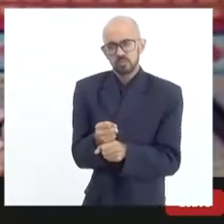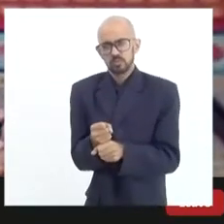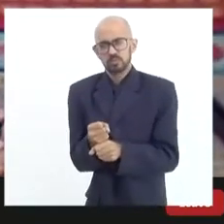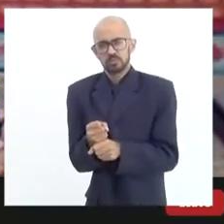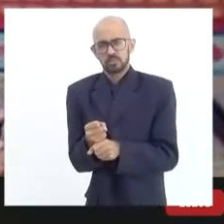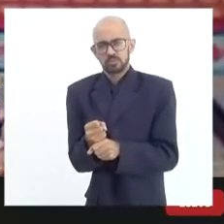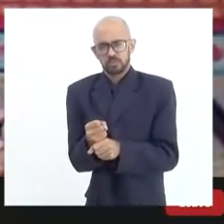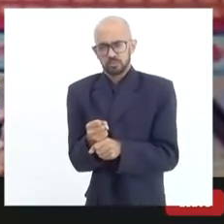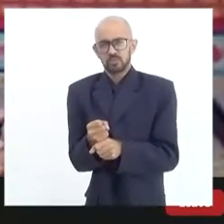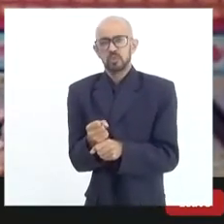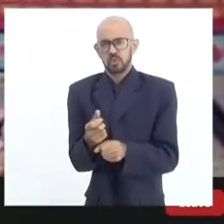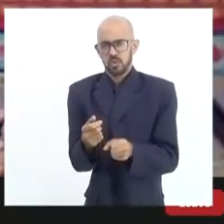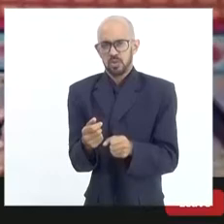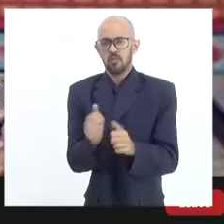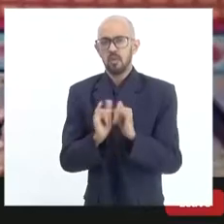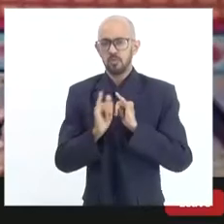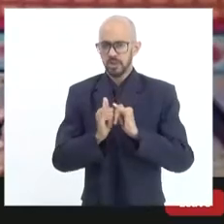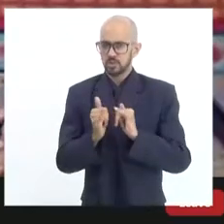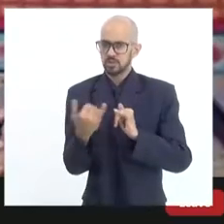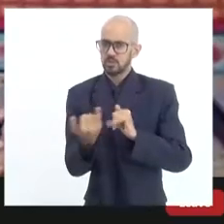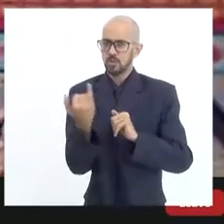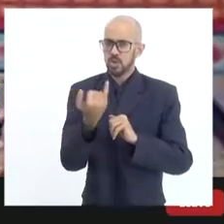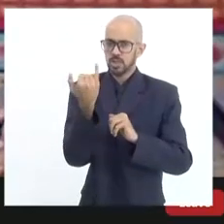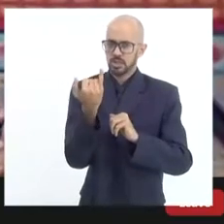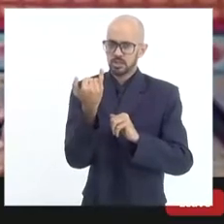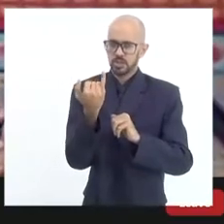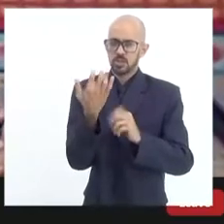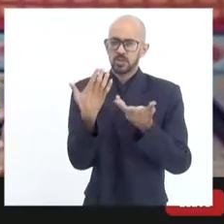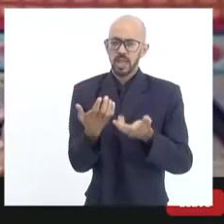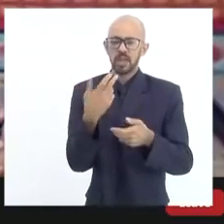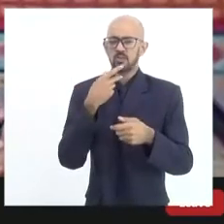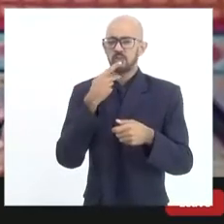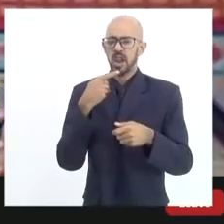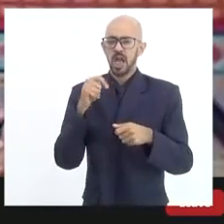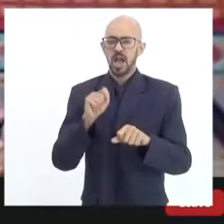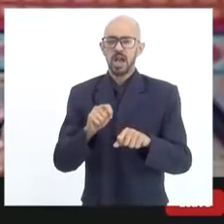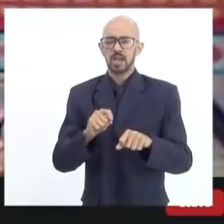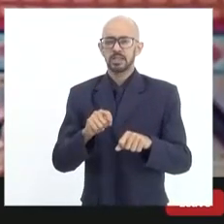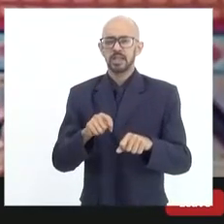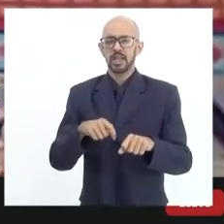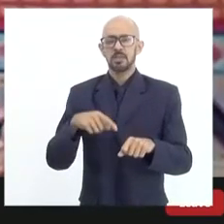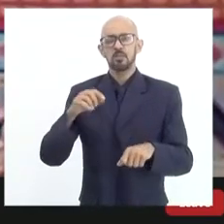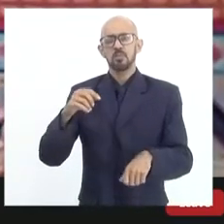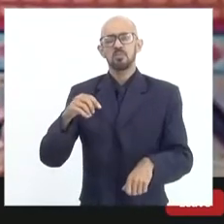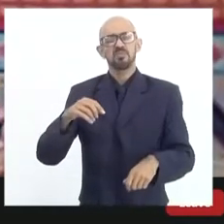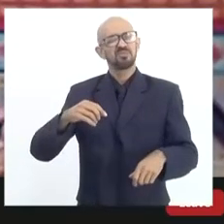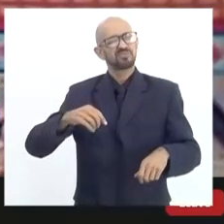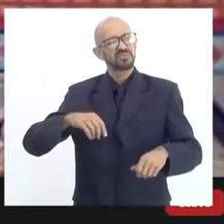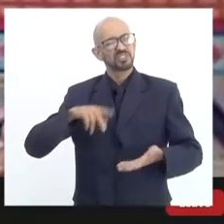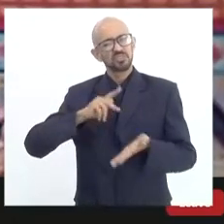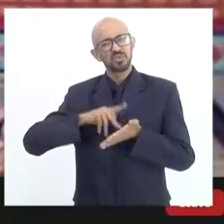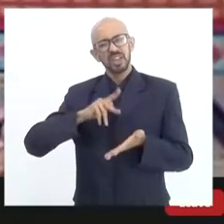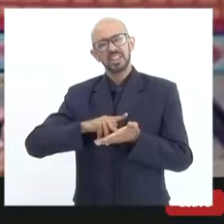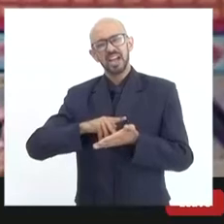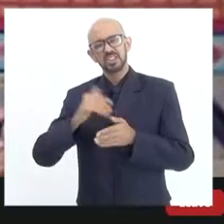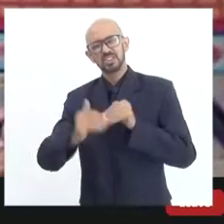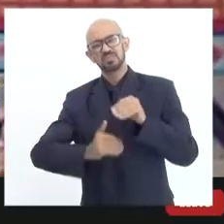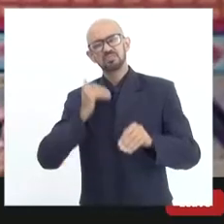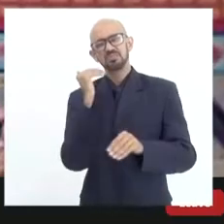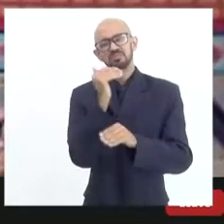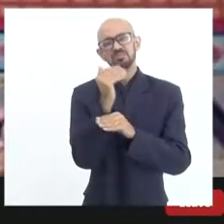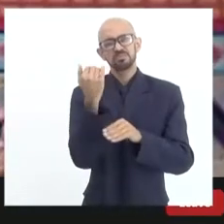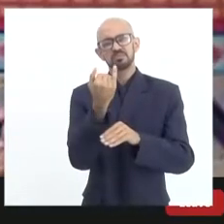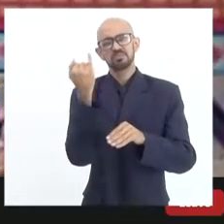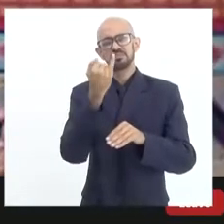Eu quero reafirmar aqui a importância da presença da população negra, compreendida